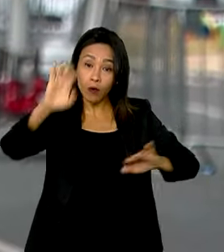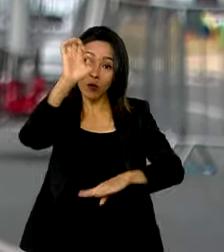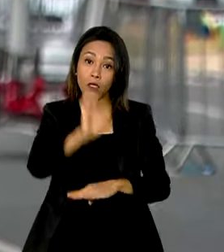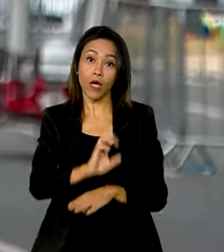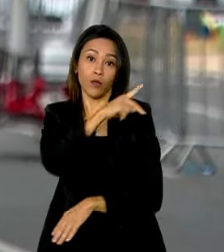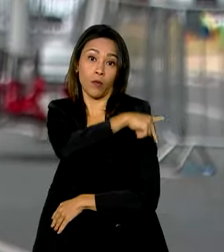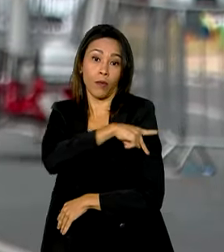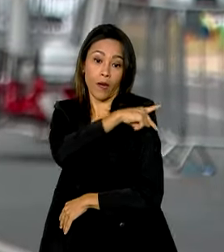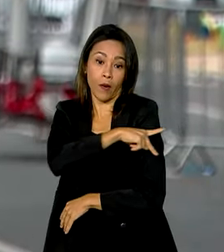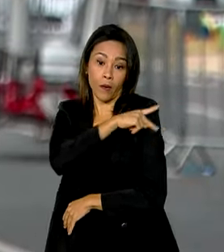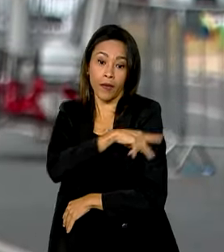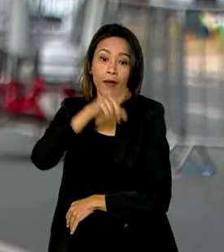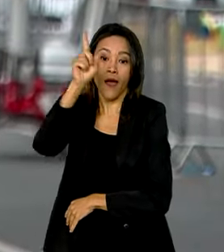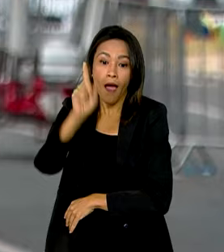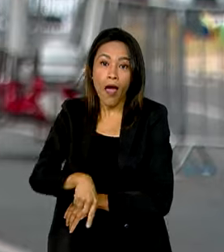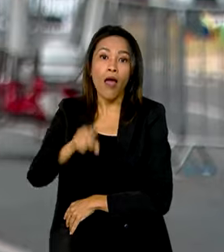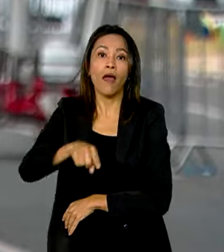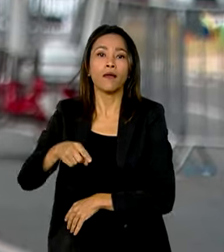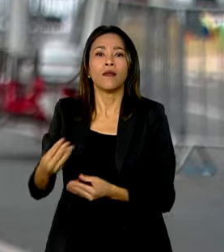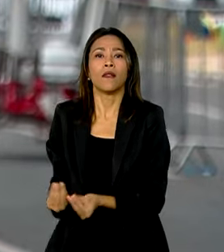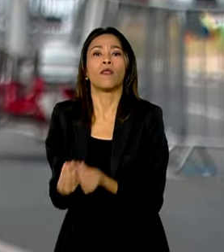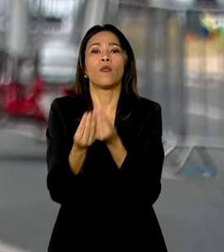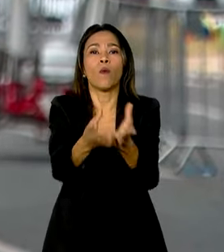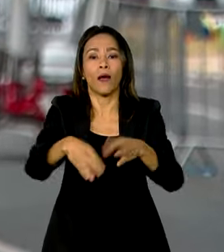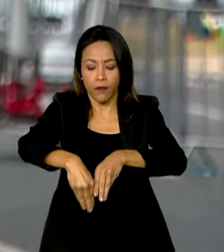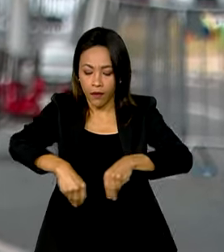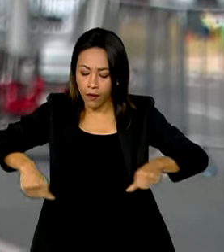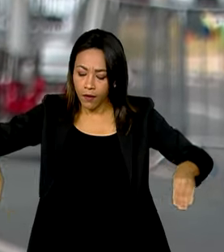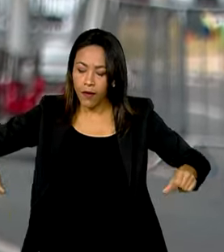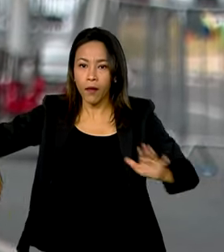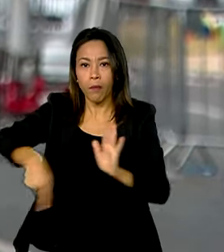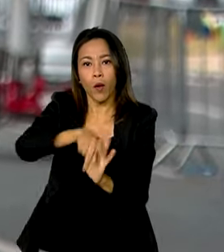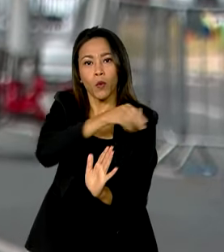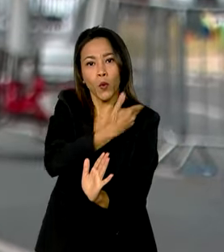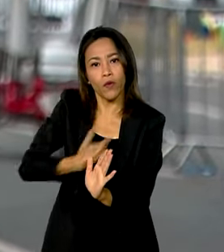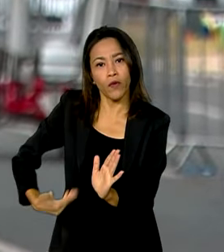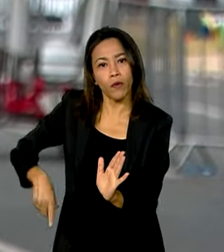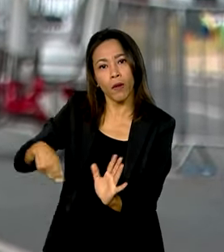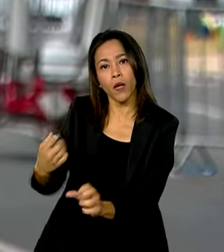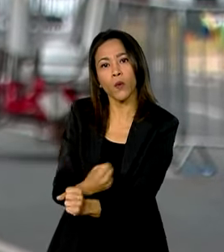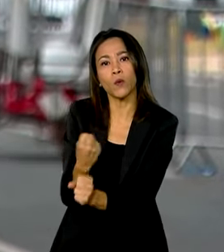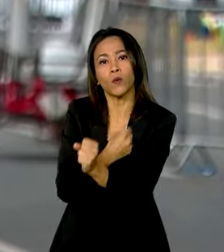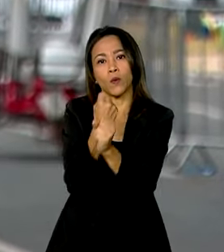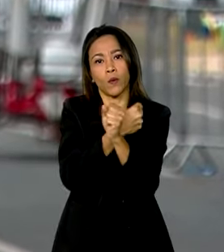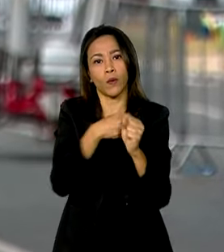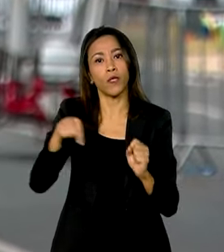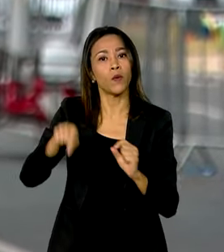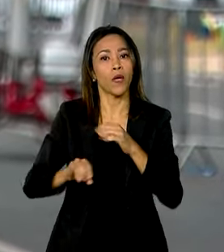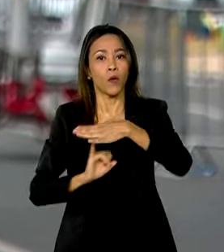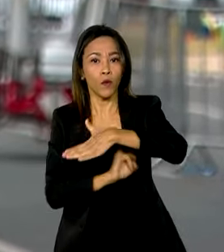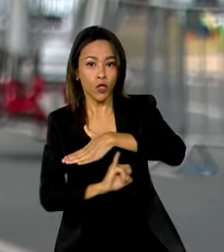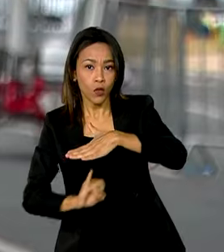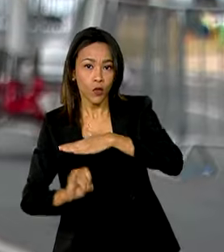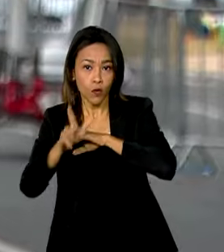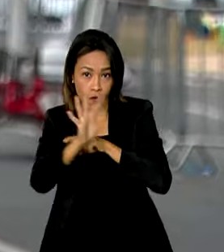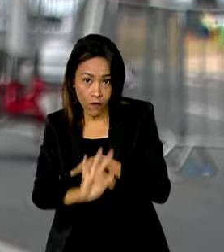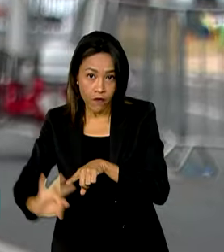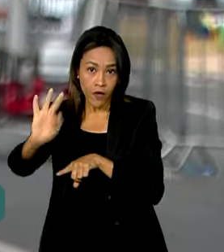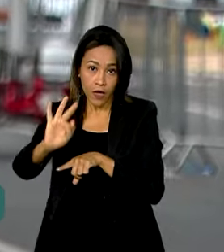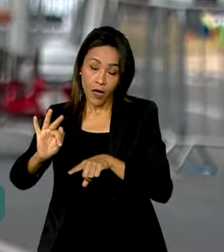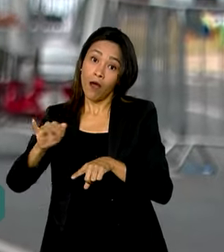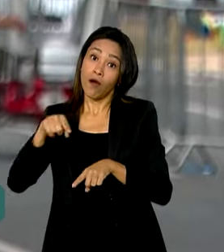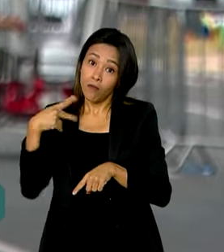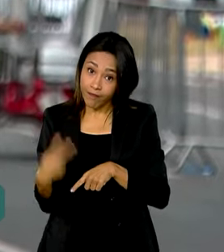é a cessão de uma área da União para que seja construído um polo de inovação do Instituto Federal de Educação, Ciência